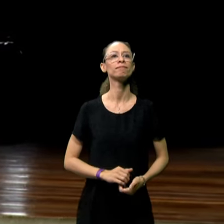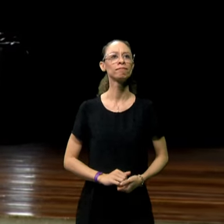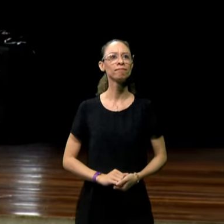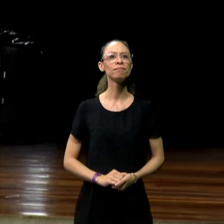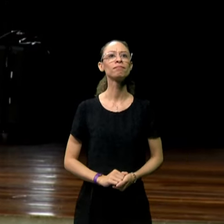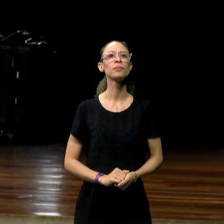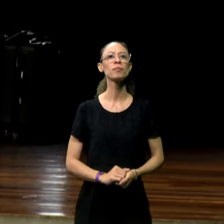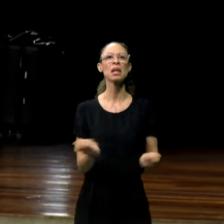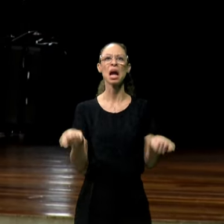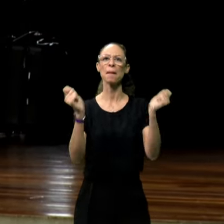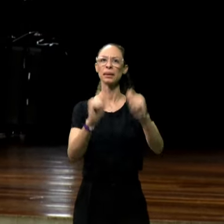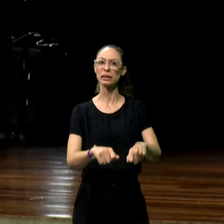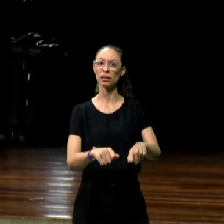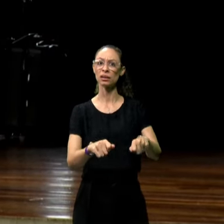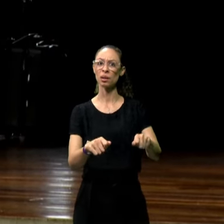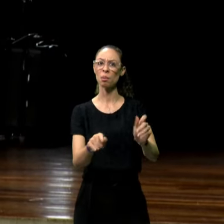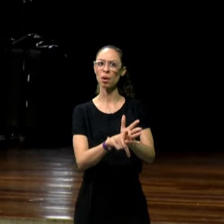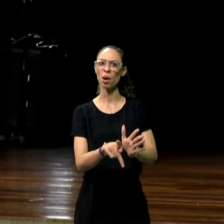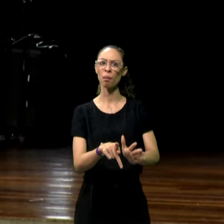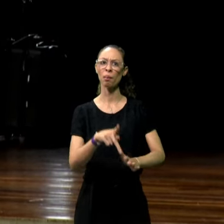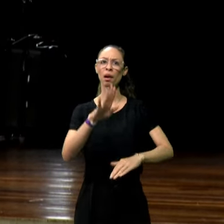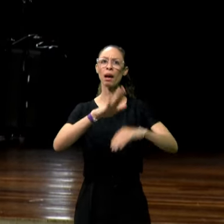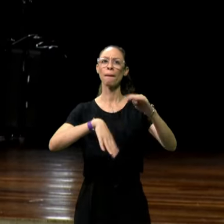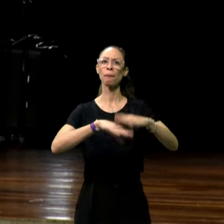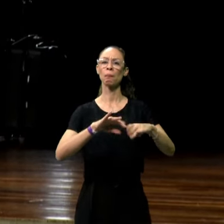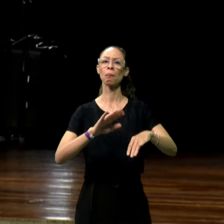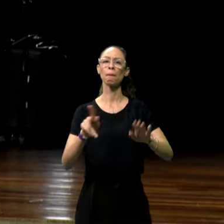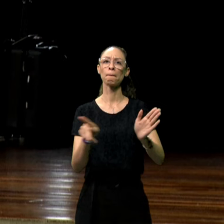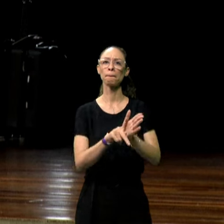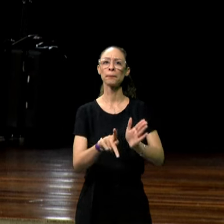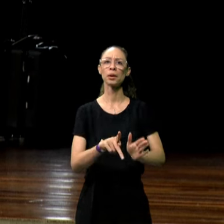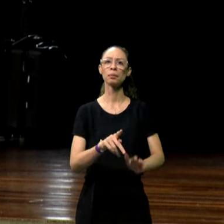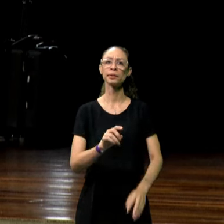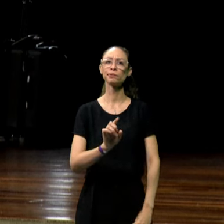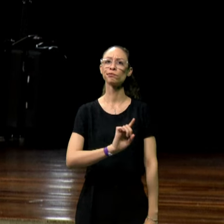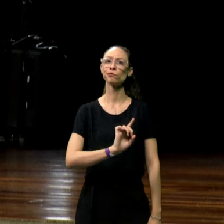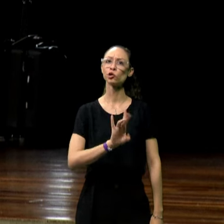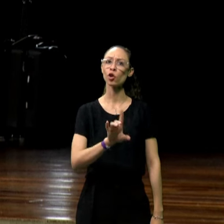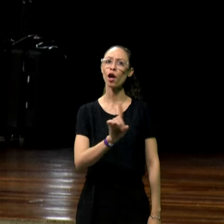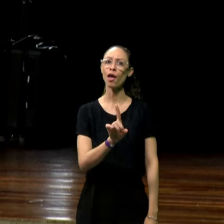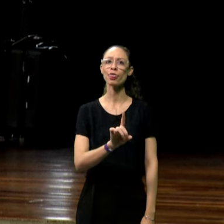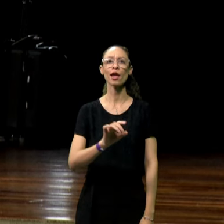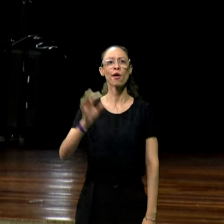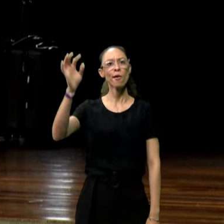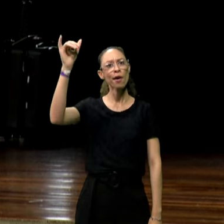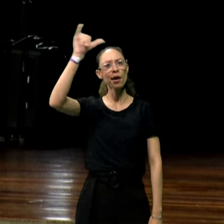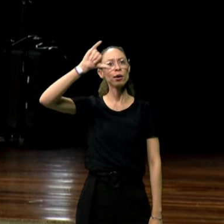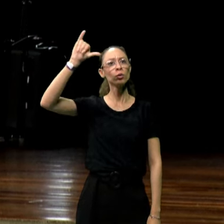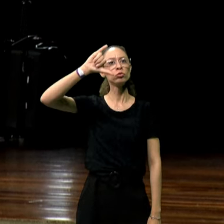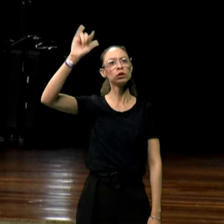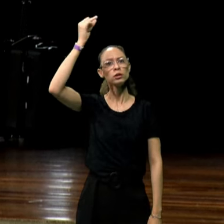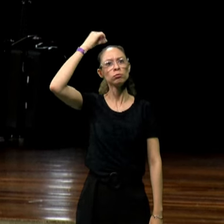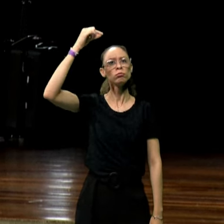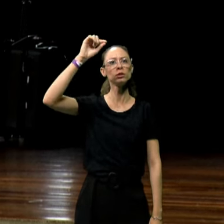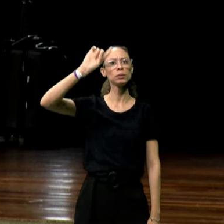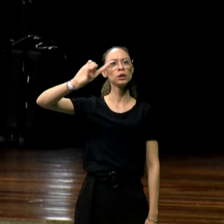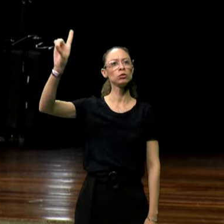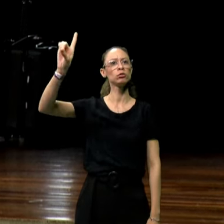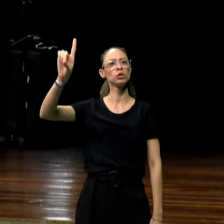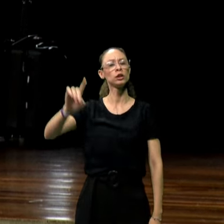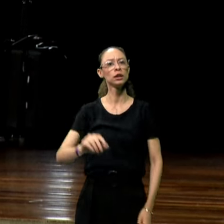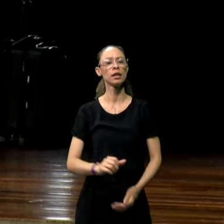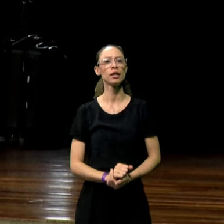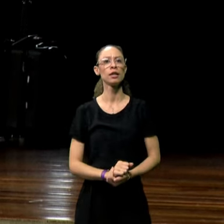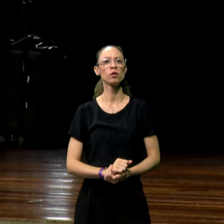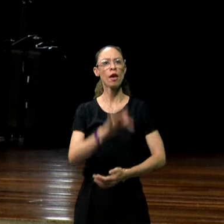Não é a capacitação, não é a habilidade, é a unção do Espírito de Deus. O Espírito de fé faz que você